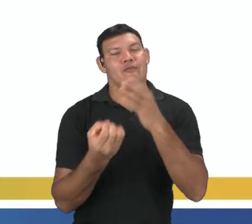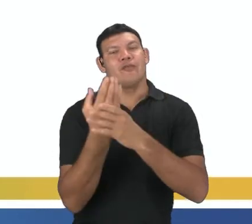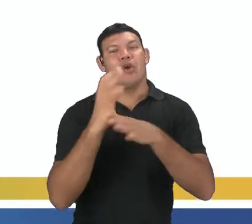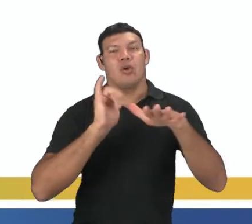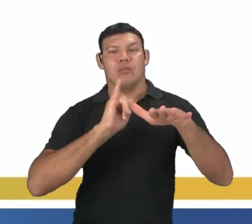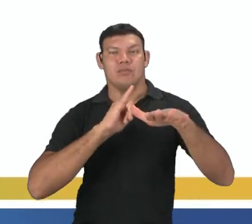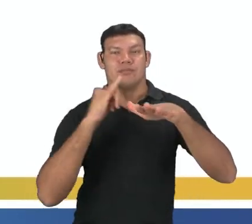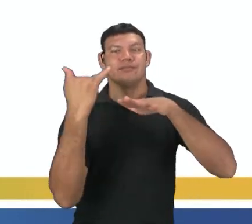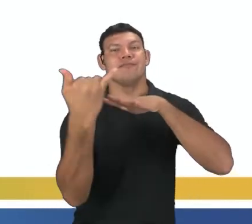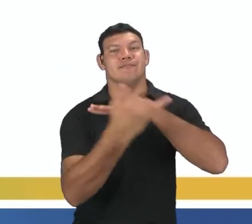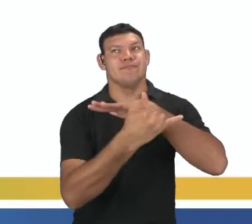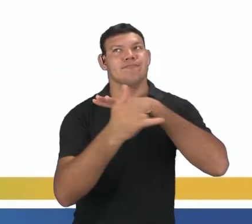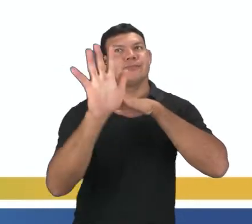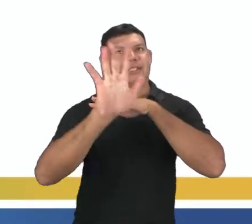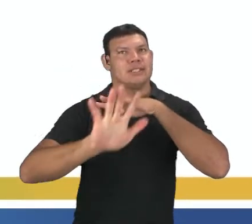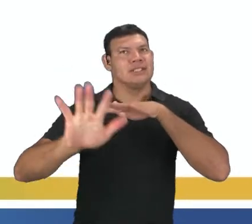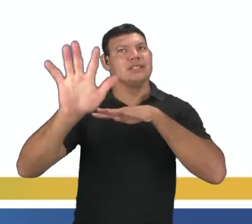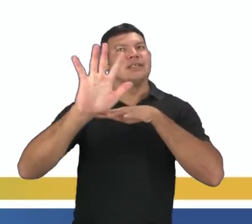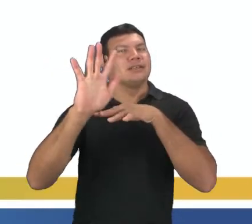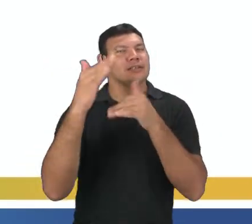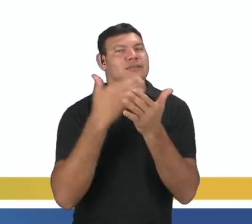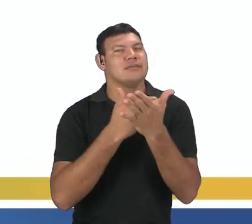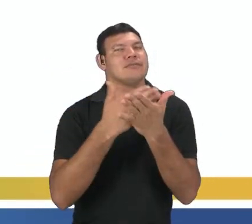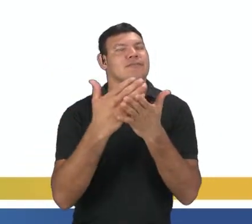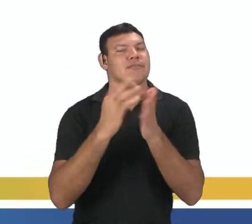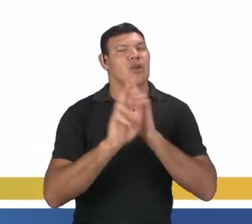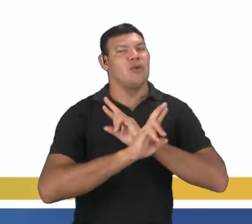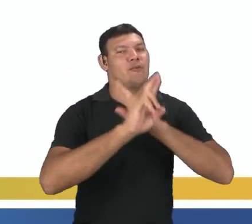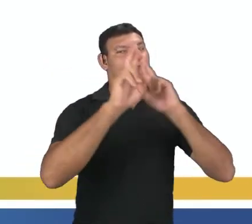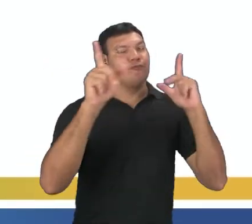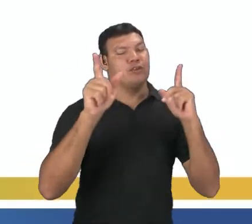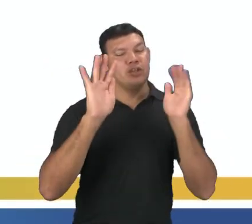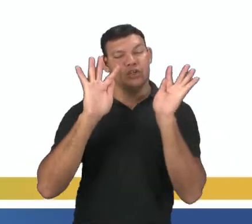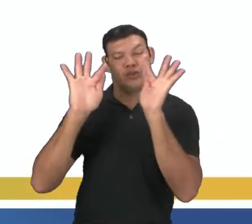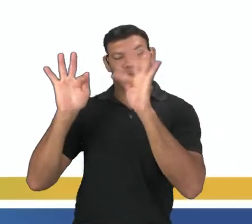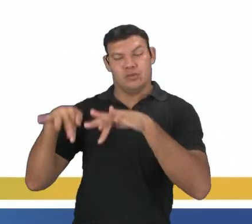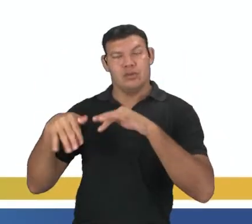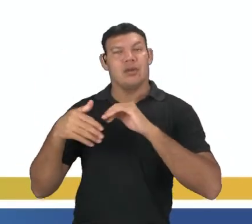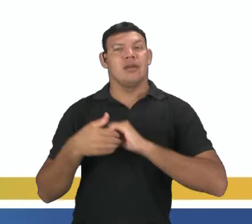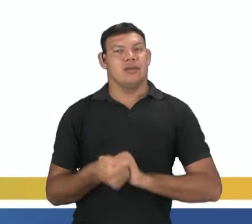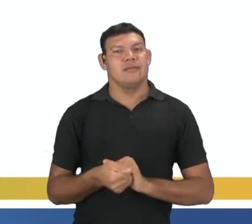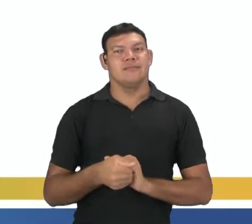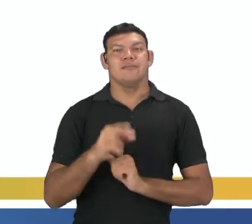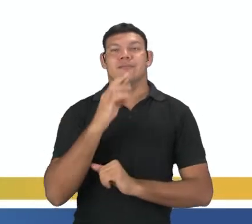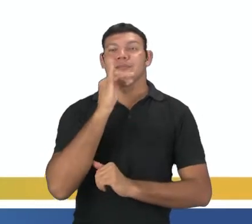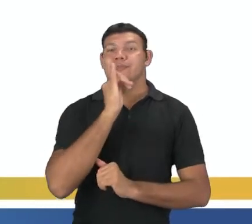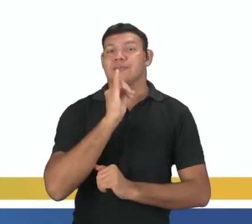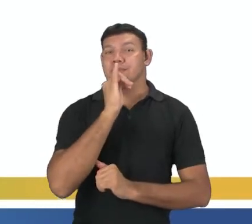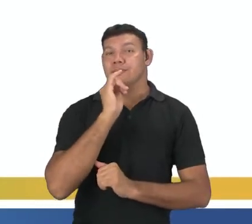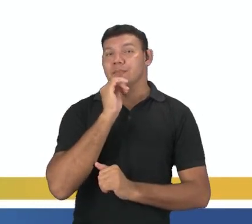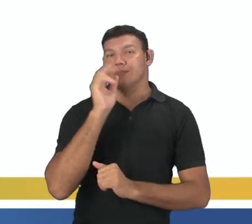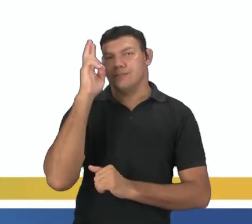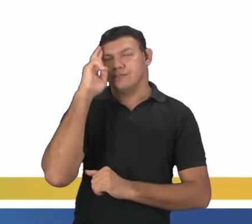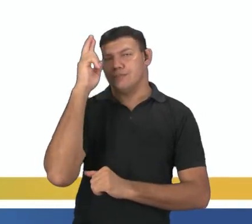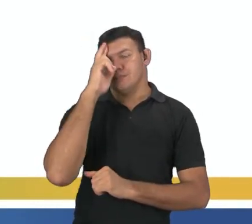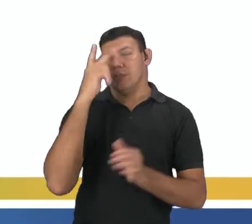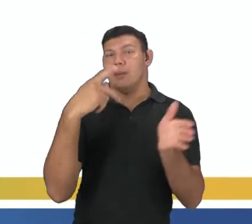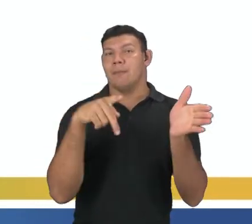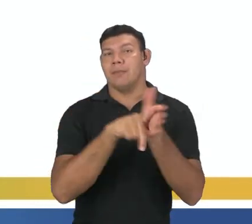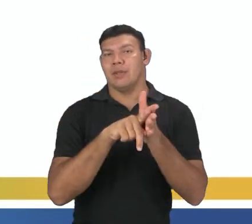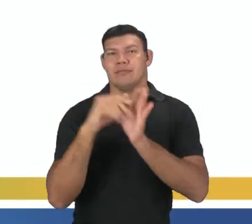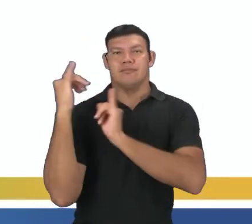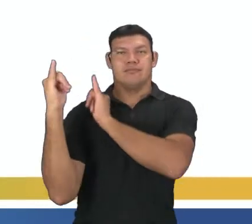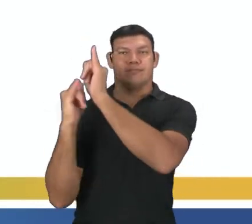e geralmente deixa o começo da narrativa diferente do final. Por exemplo, na história do Chapeuzinho Vermelho, no conto de